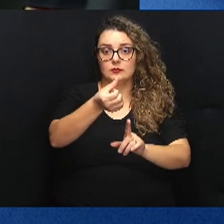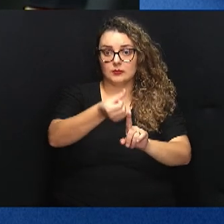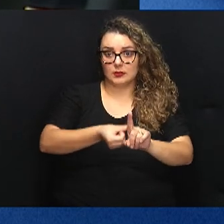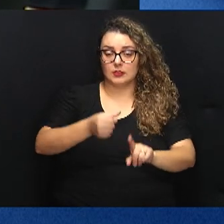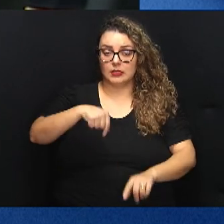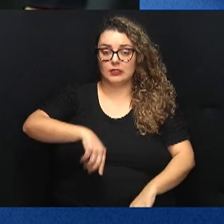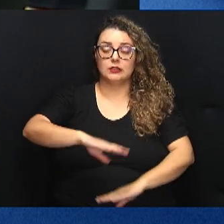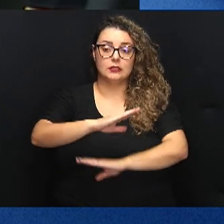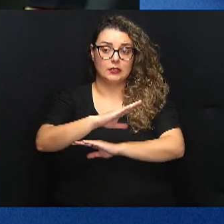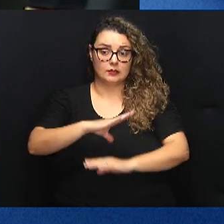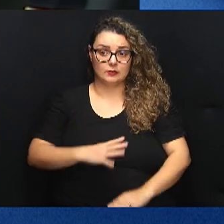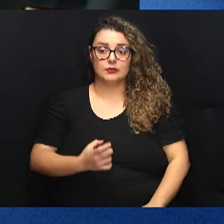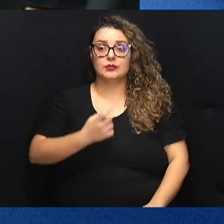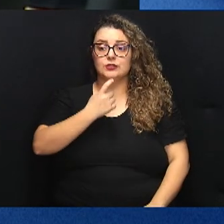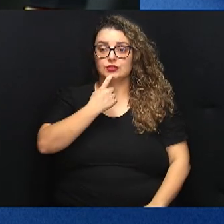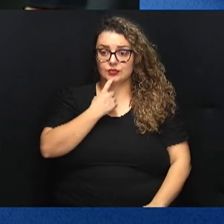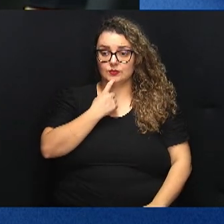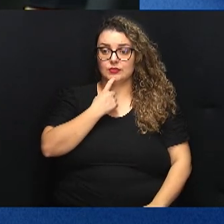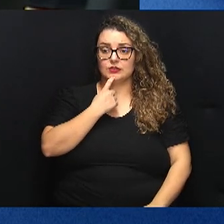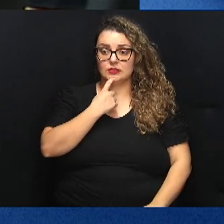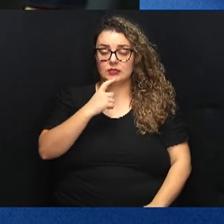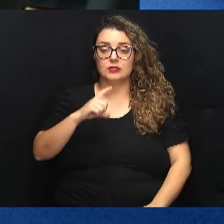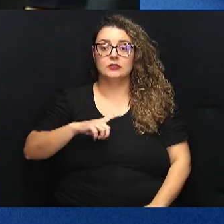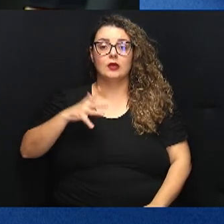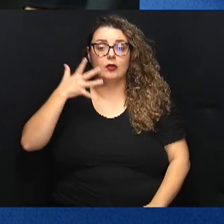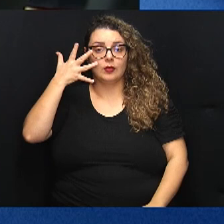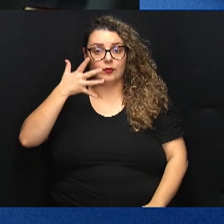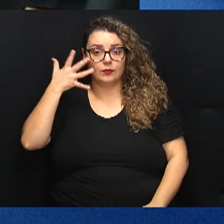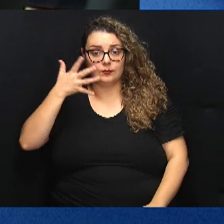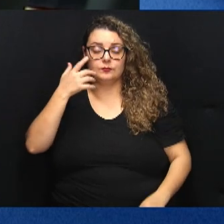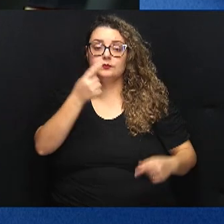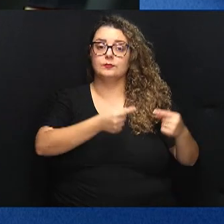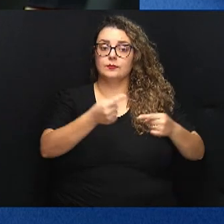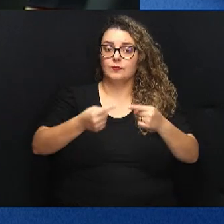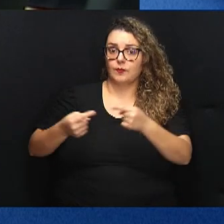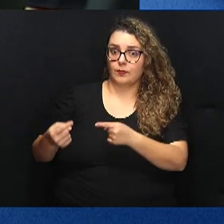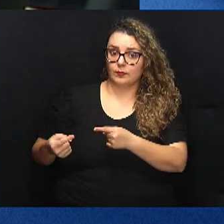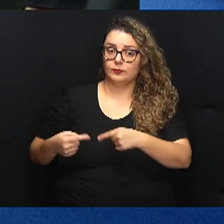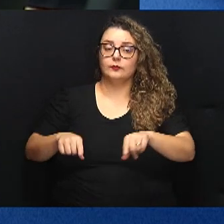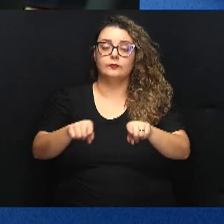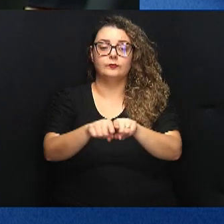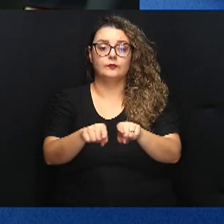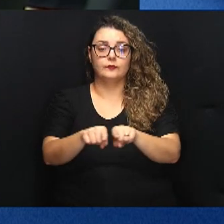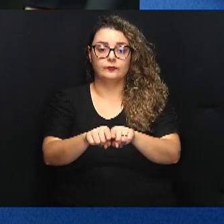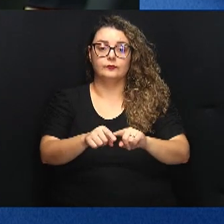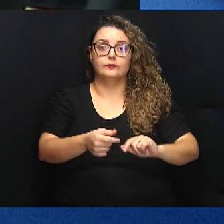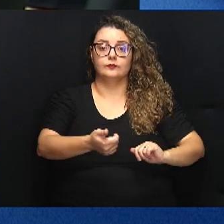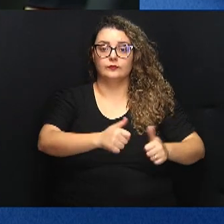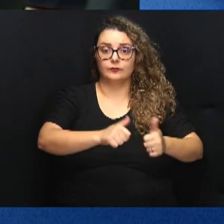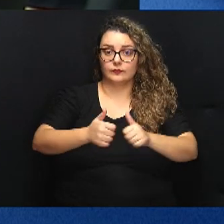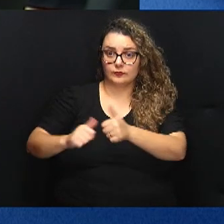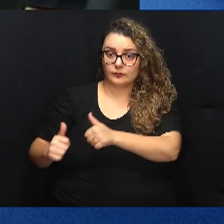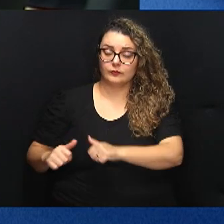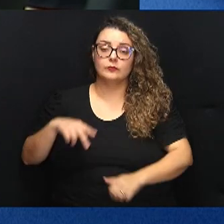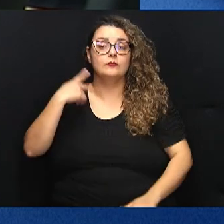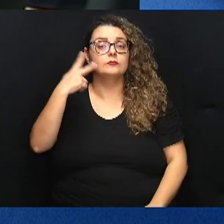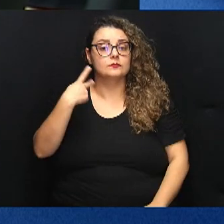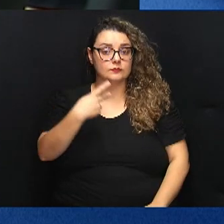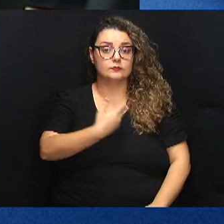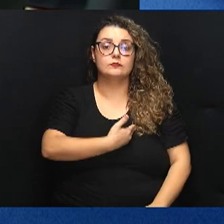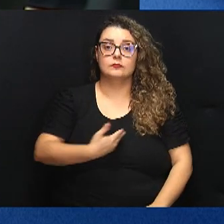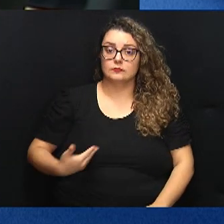aqui na Câmara de Campinas. Teve palestras, debates e também avaliação das políticas